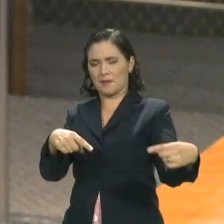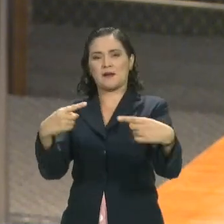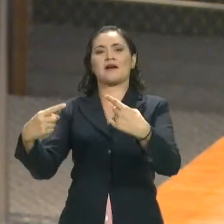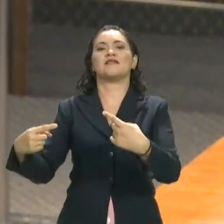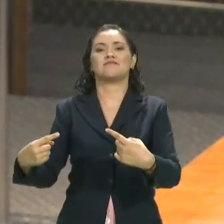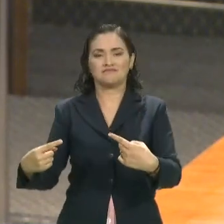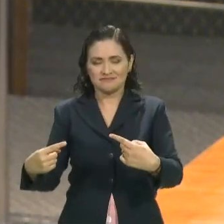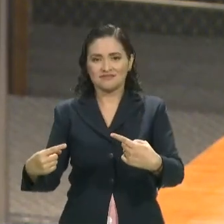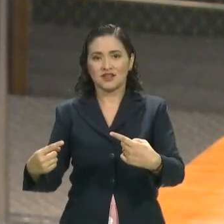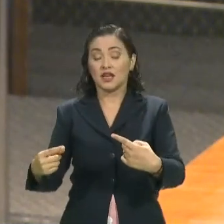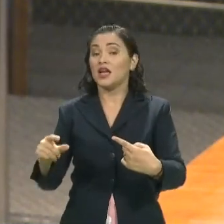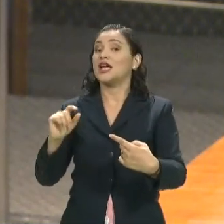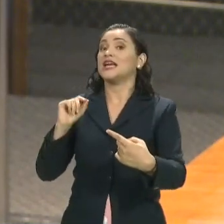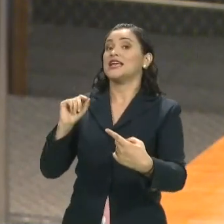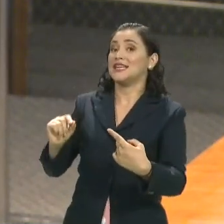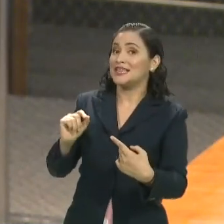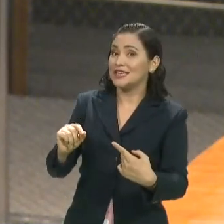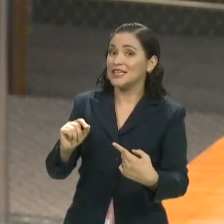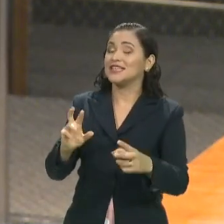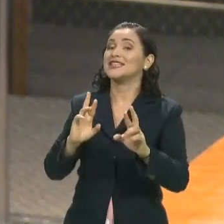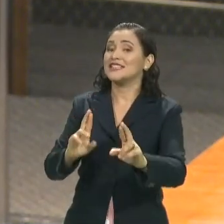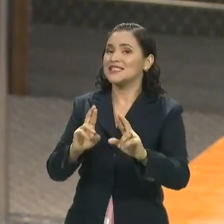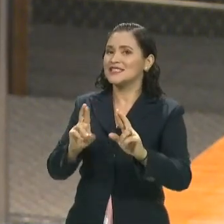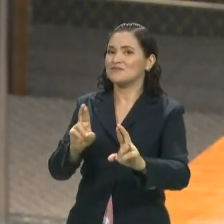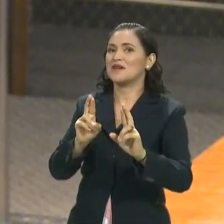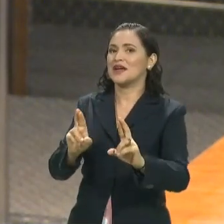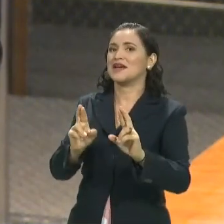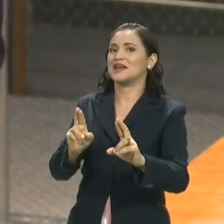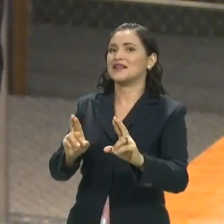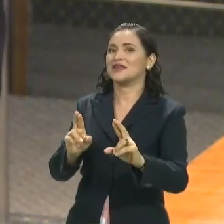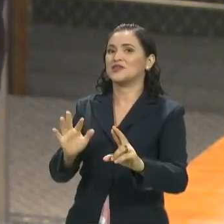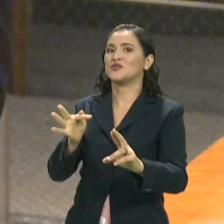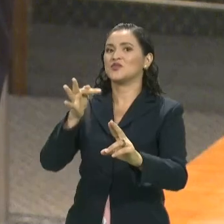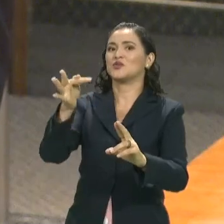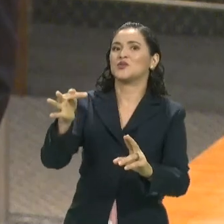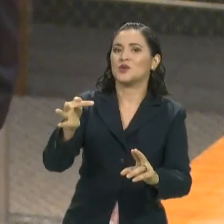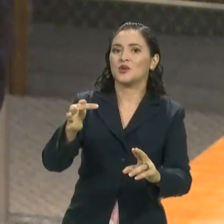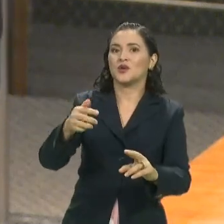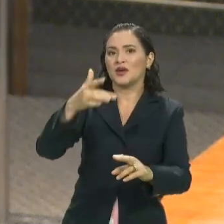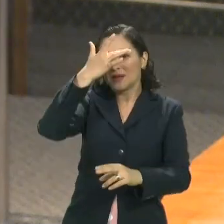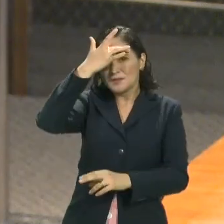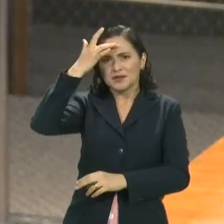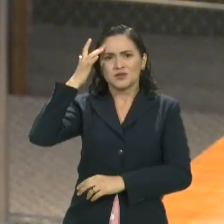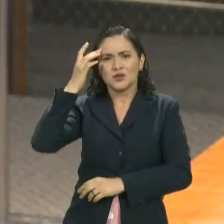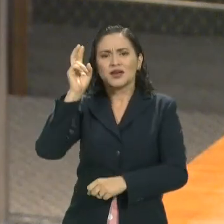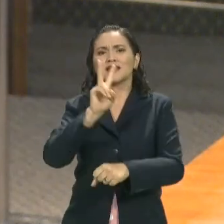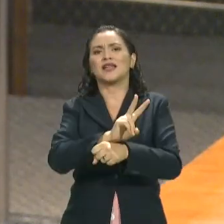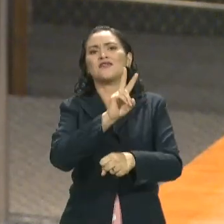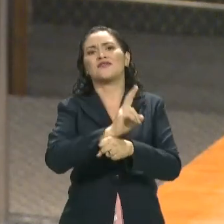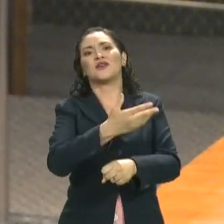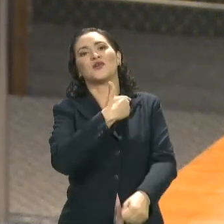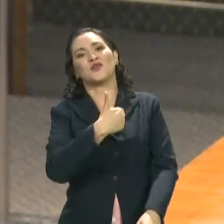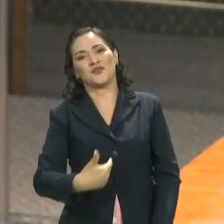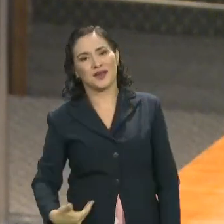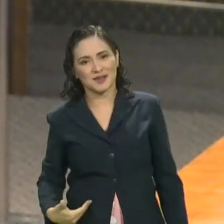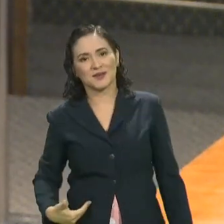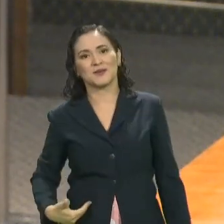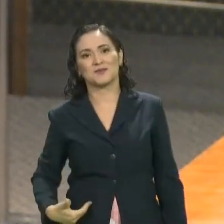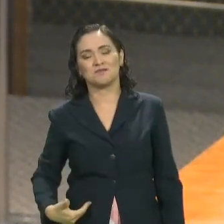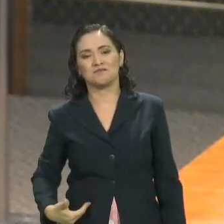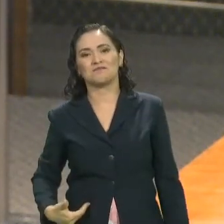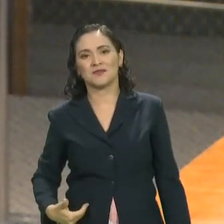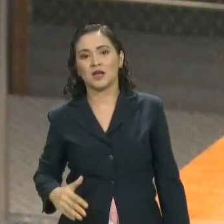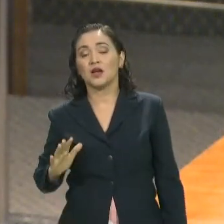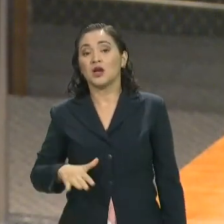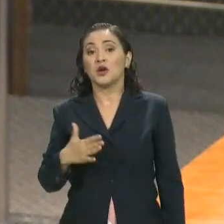governador. Aí eu vou ver quem realmente está na posição. Aí eu vou ver realmente, quando vieram os impostos alterados